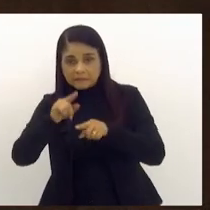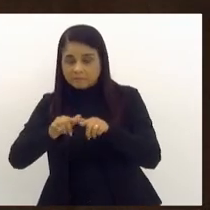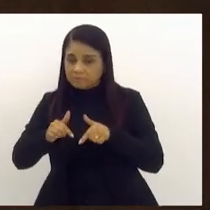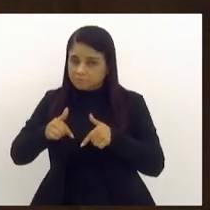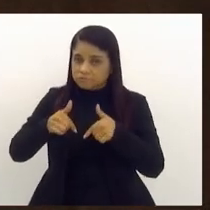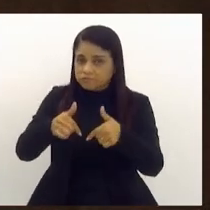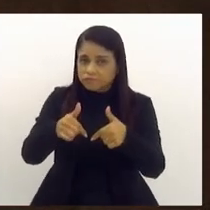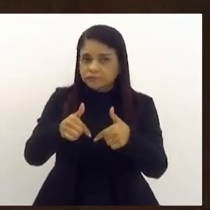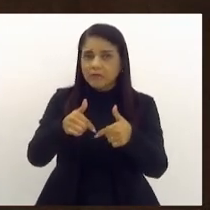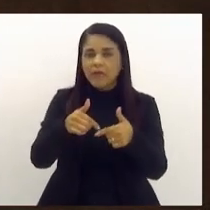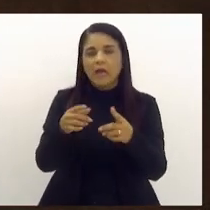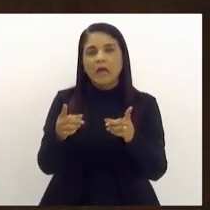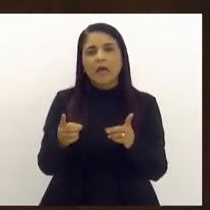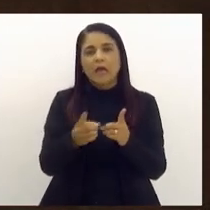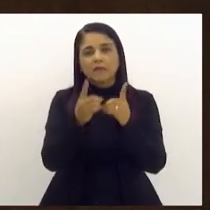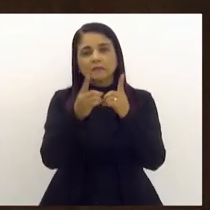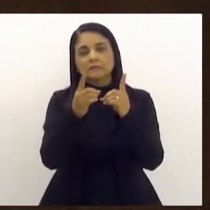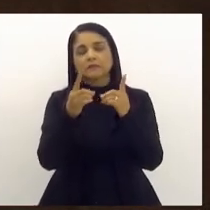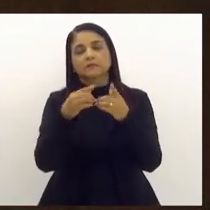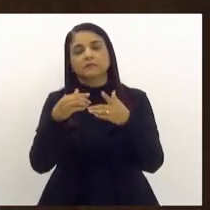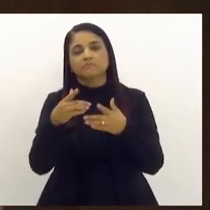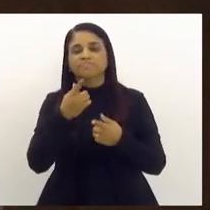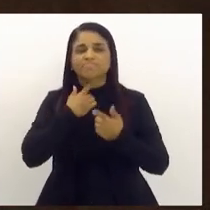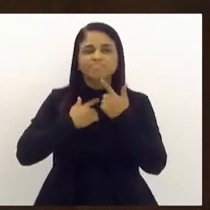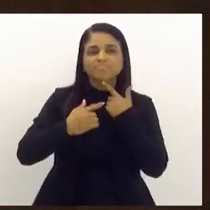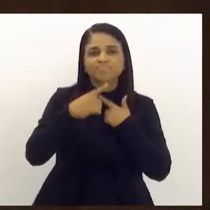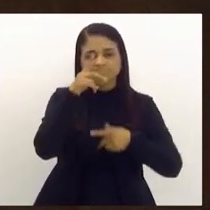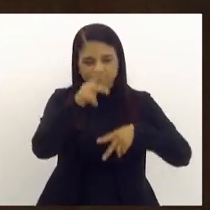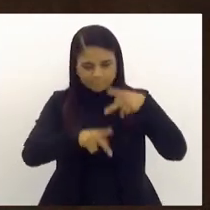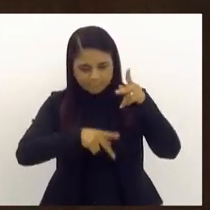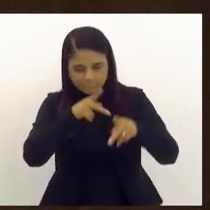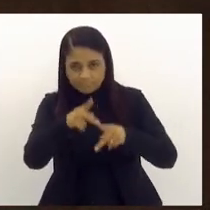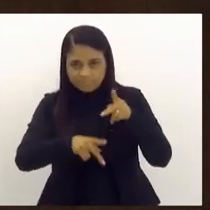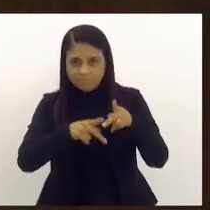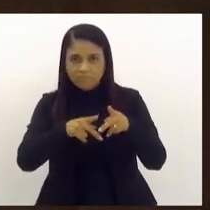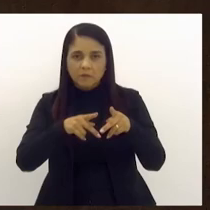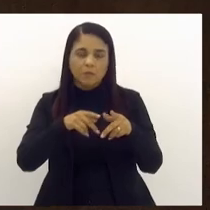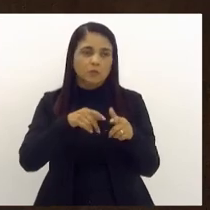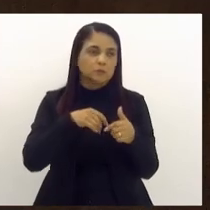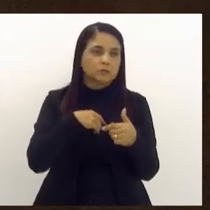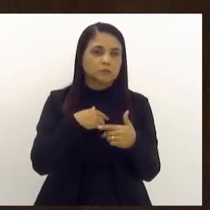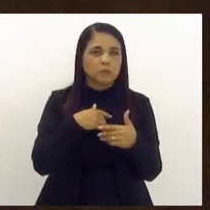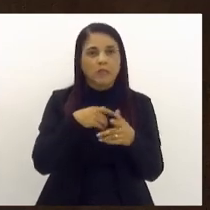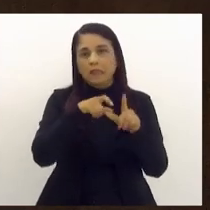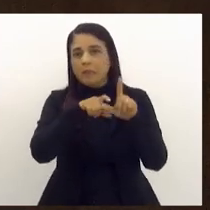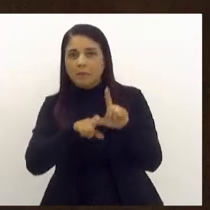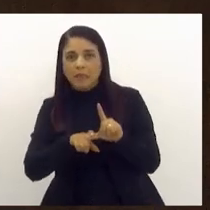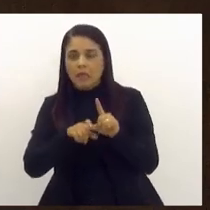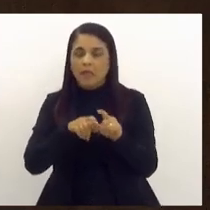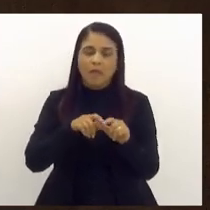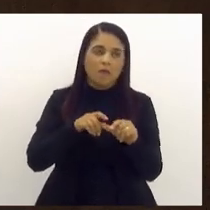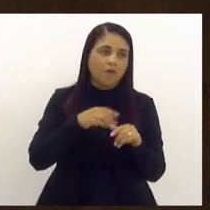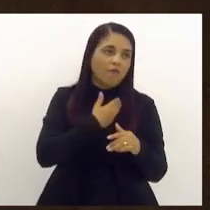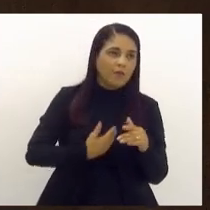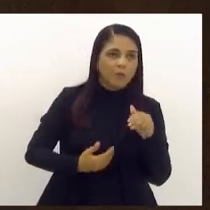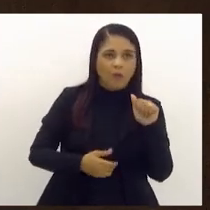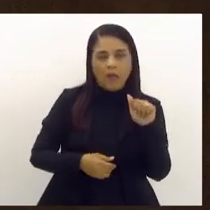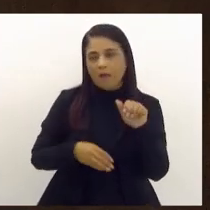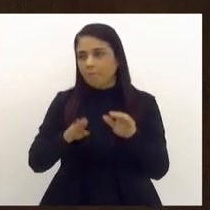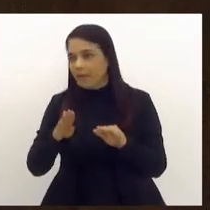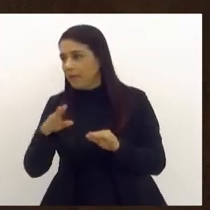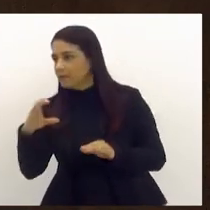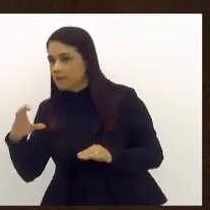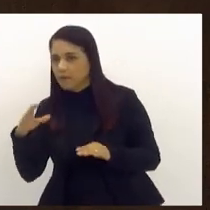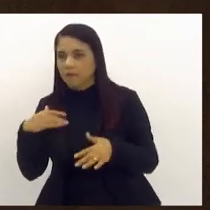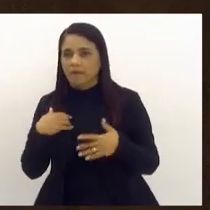atender às suas bases, aos anseios populares, para não depender de governo A, de governo B ou de governo C. Isso é bom para a oposição,